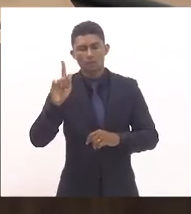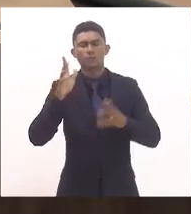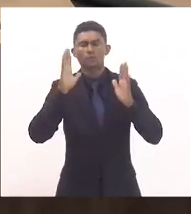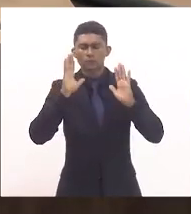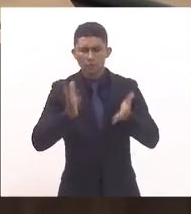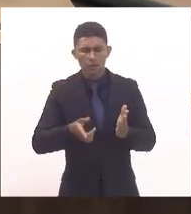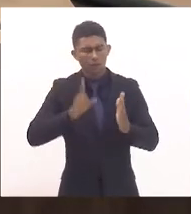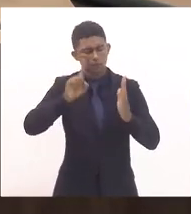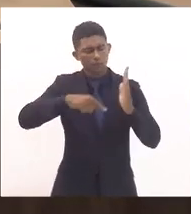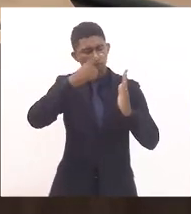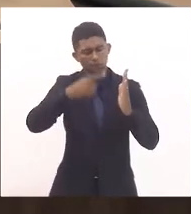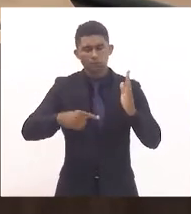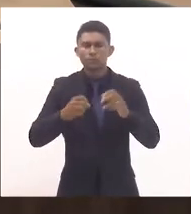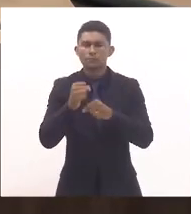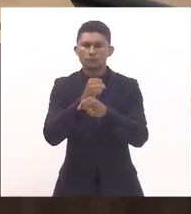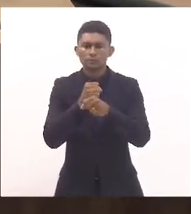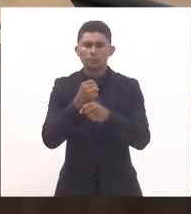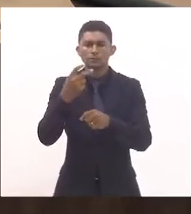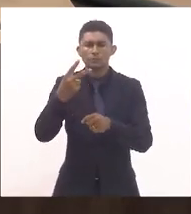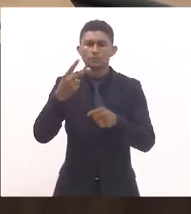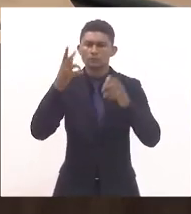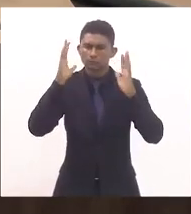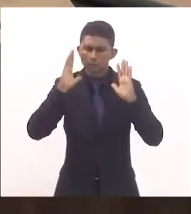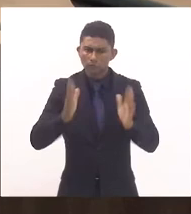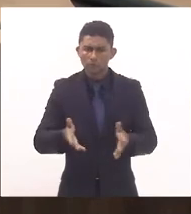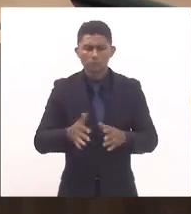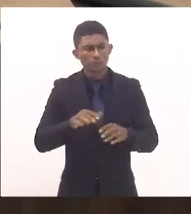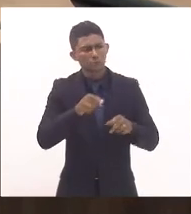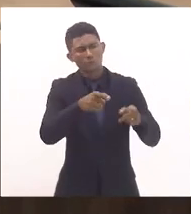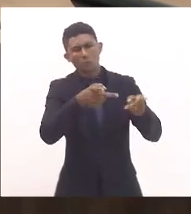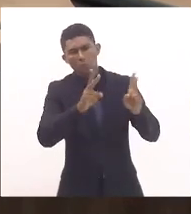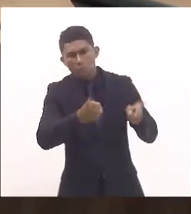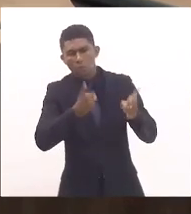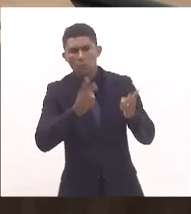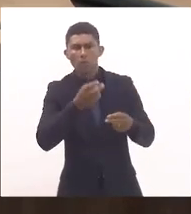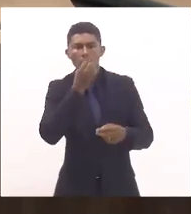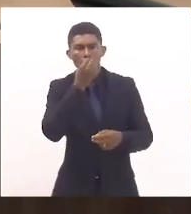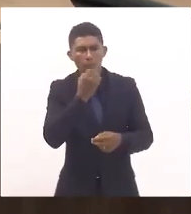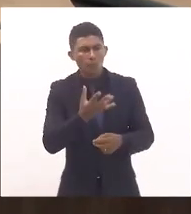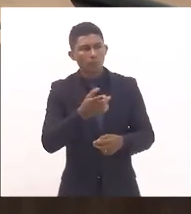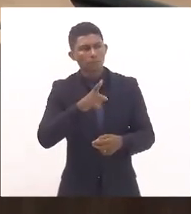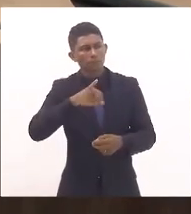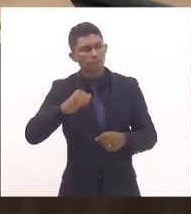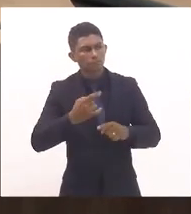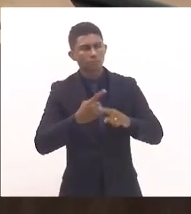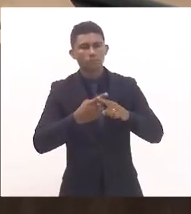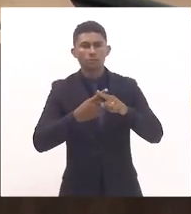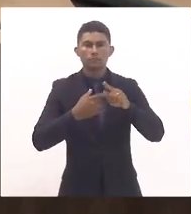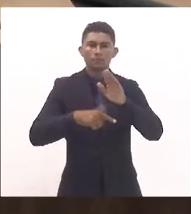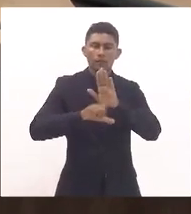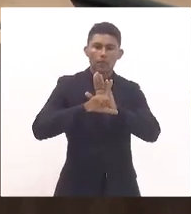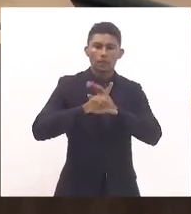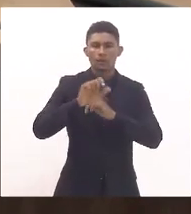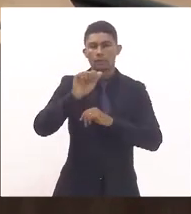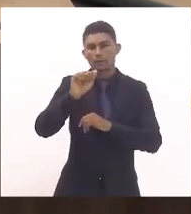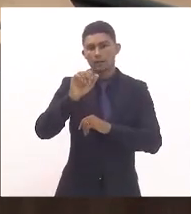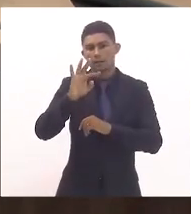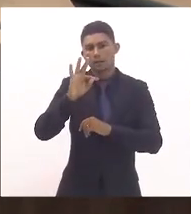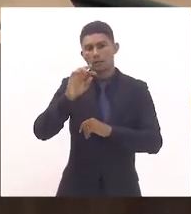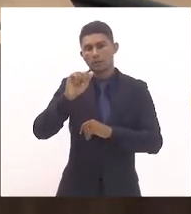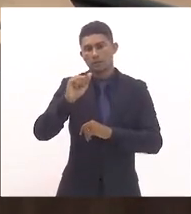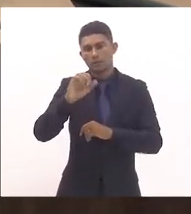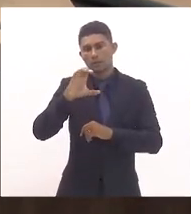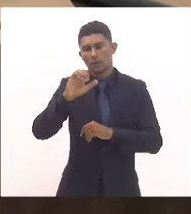há 2 anos, mas ficou gozando dos benefícios por força da lei dos atacadistas,